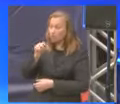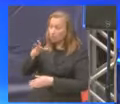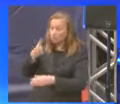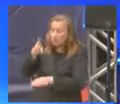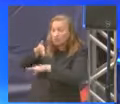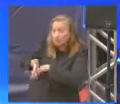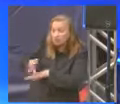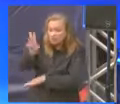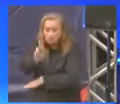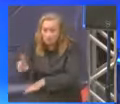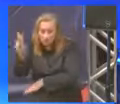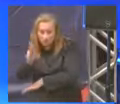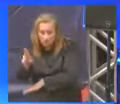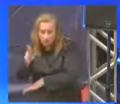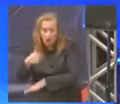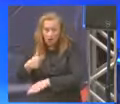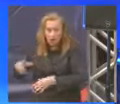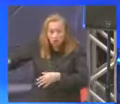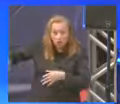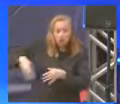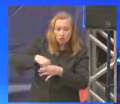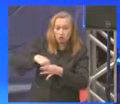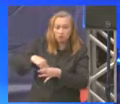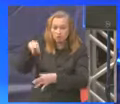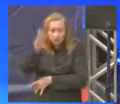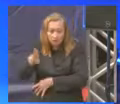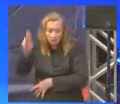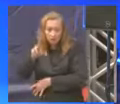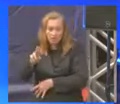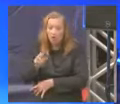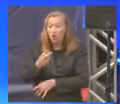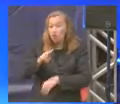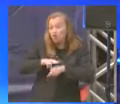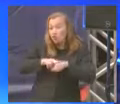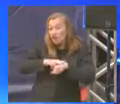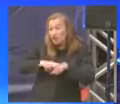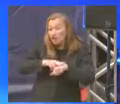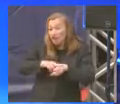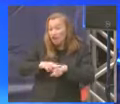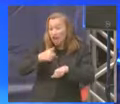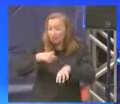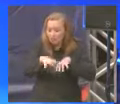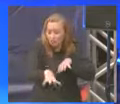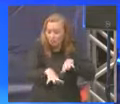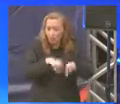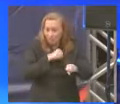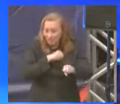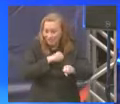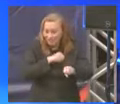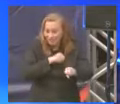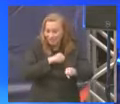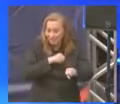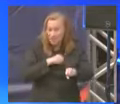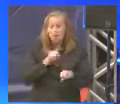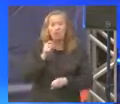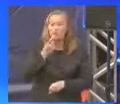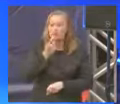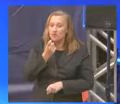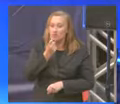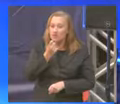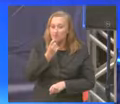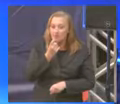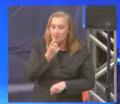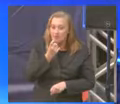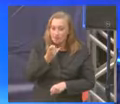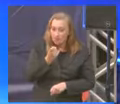azul é estou dentro da faculdade. Coluna verde é me formei. Coluna vermelha é